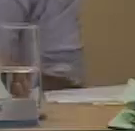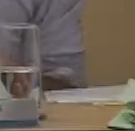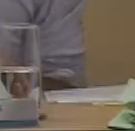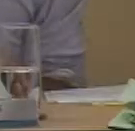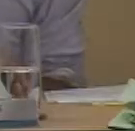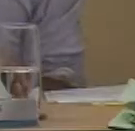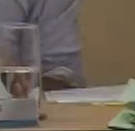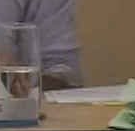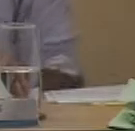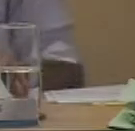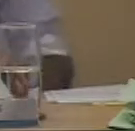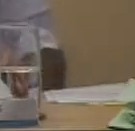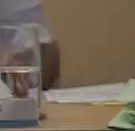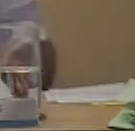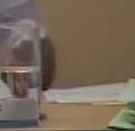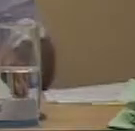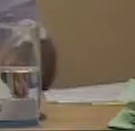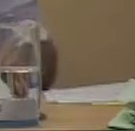ordem.